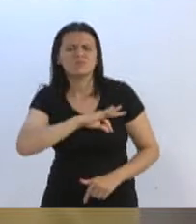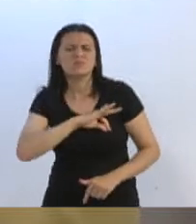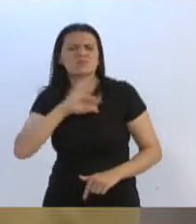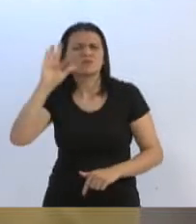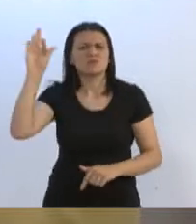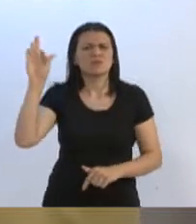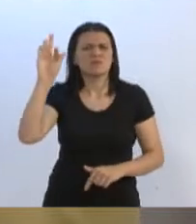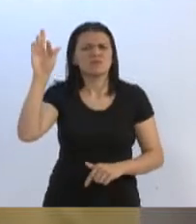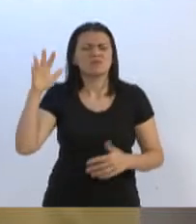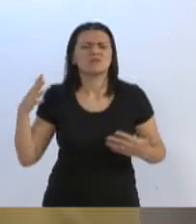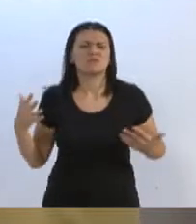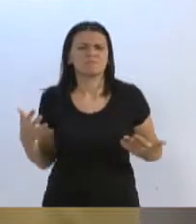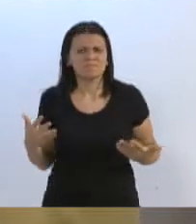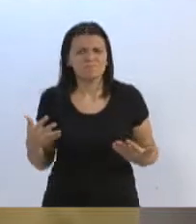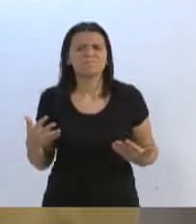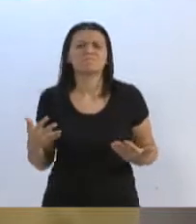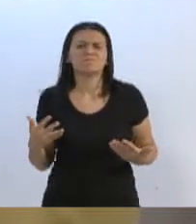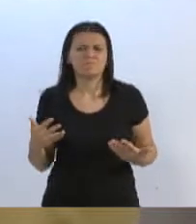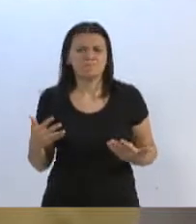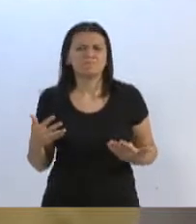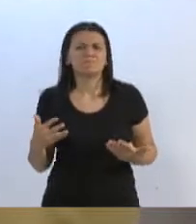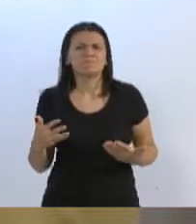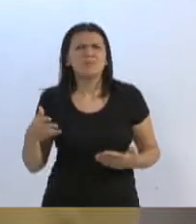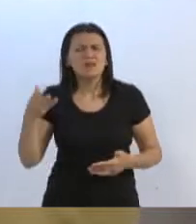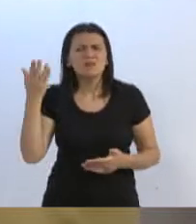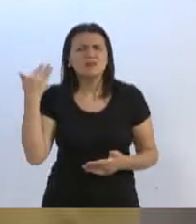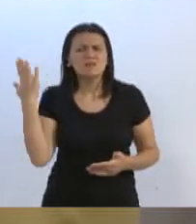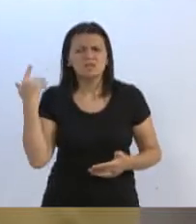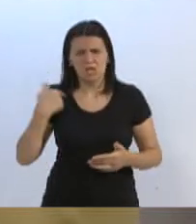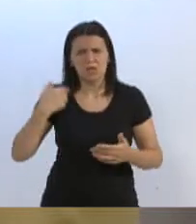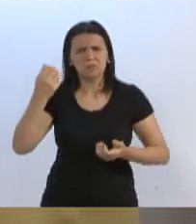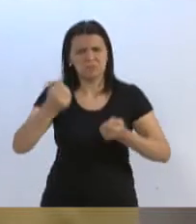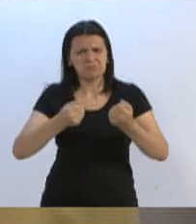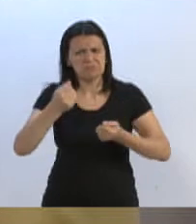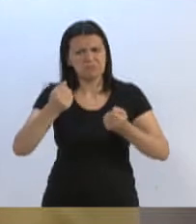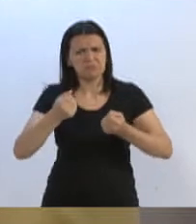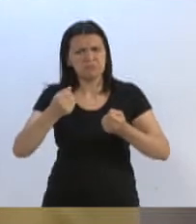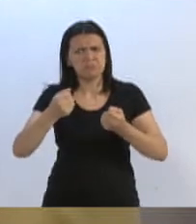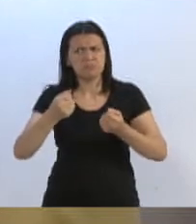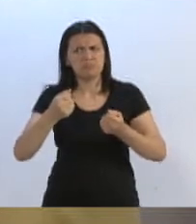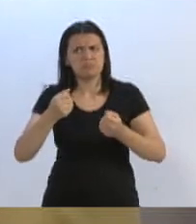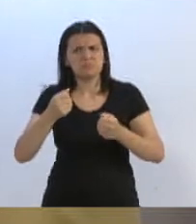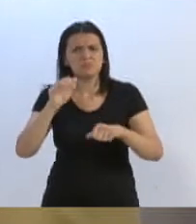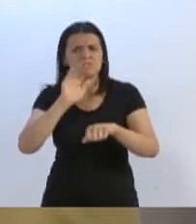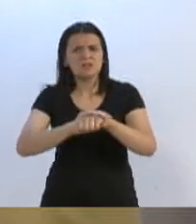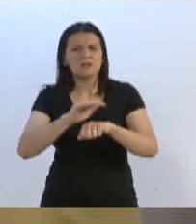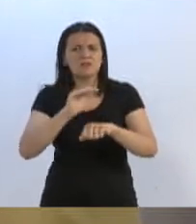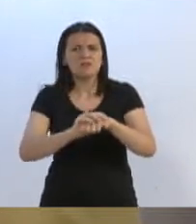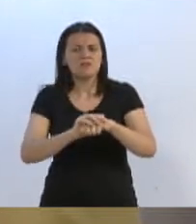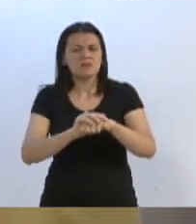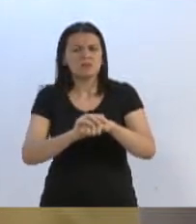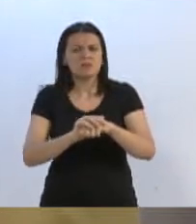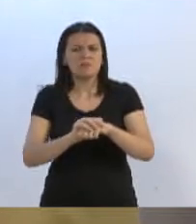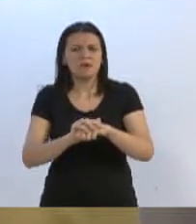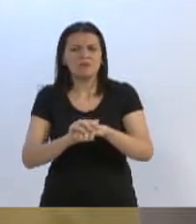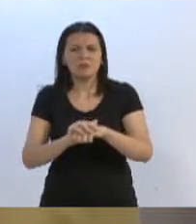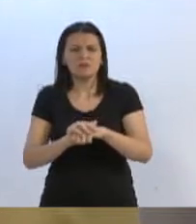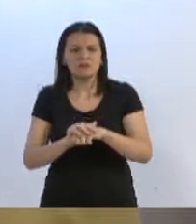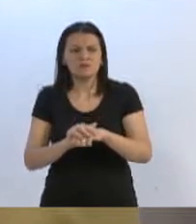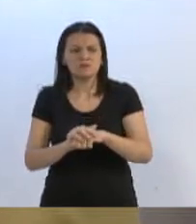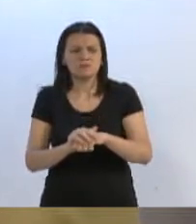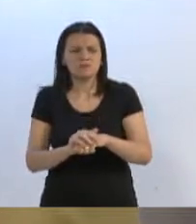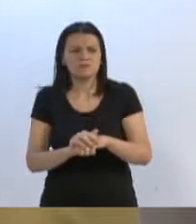rodoviária federal nesses dias eu passei por lá né passei por lá e fiz o bafômetro com muito bom gosto